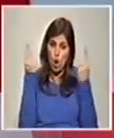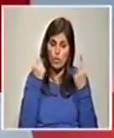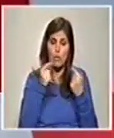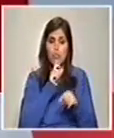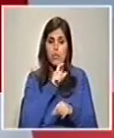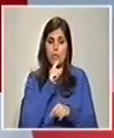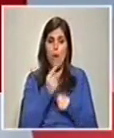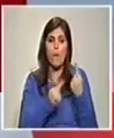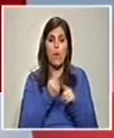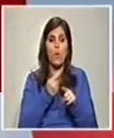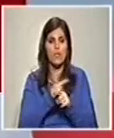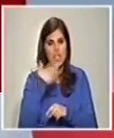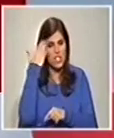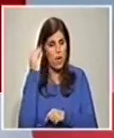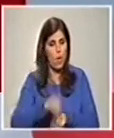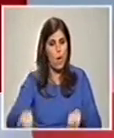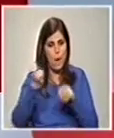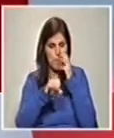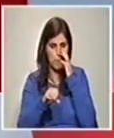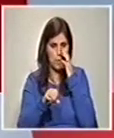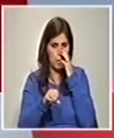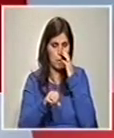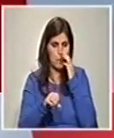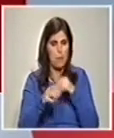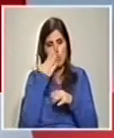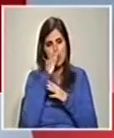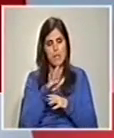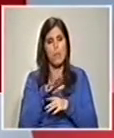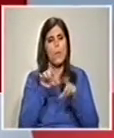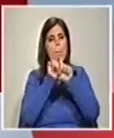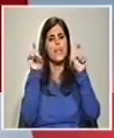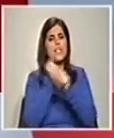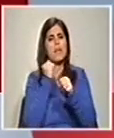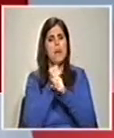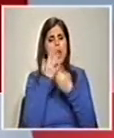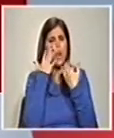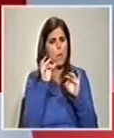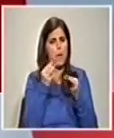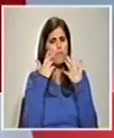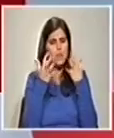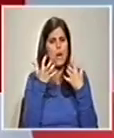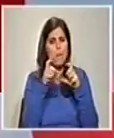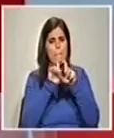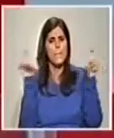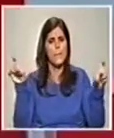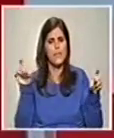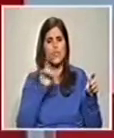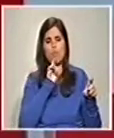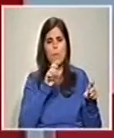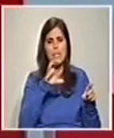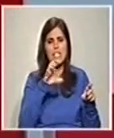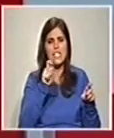achávamos que não era. Vou dar o exemplo de uma empresa que trabalha no mercado tradicional e que tem um profundo impacto. Uma empresa chamada